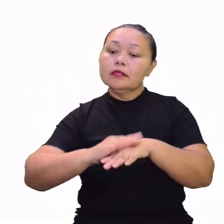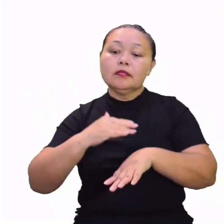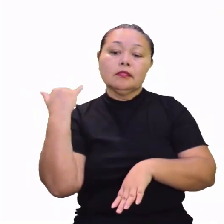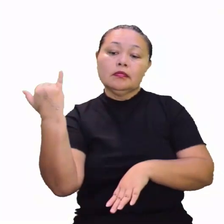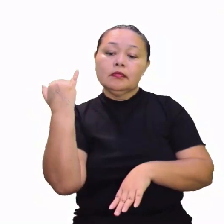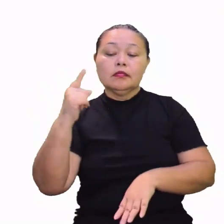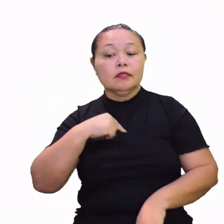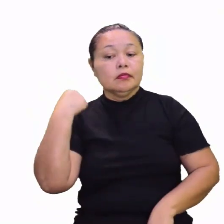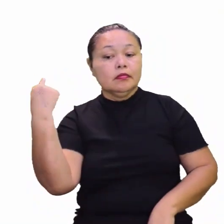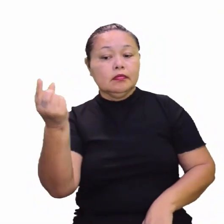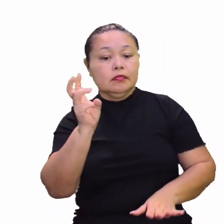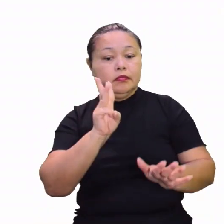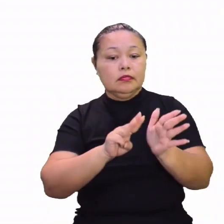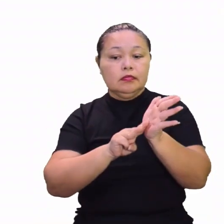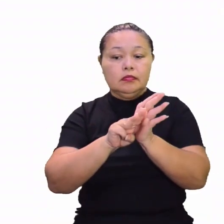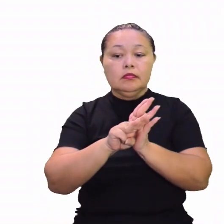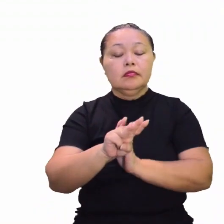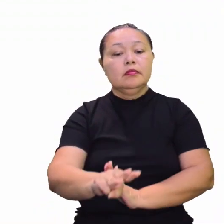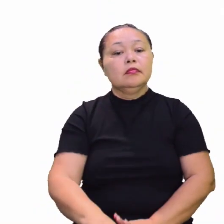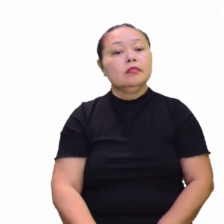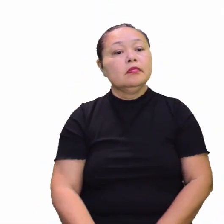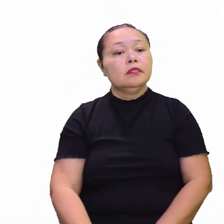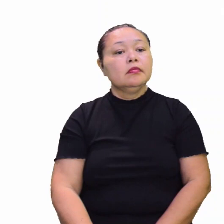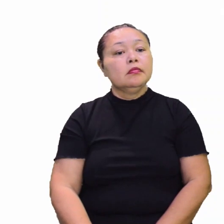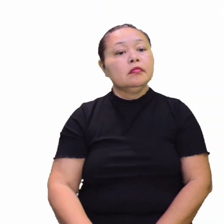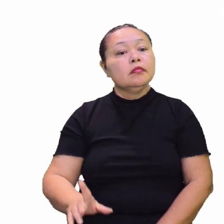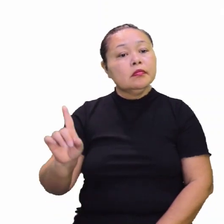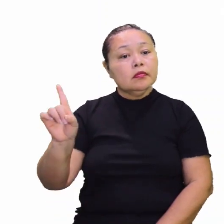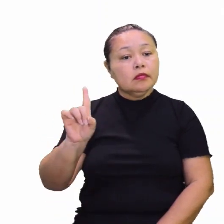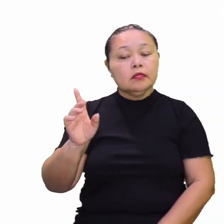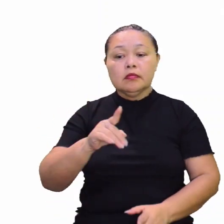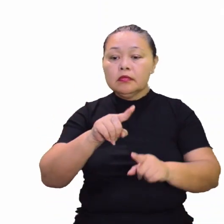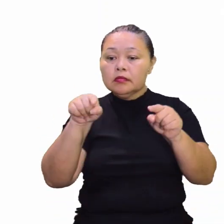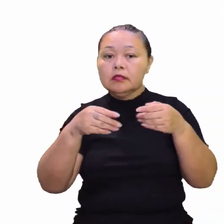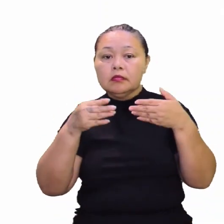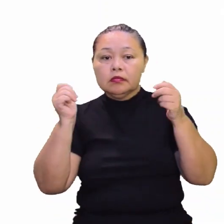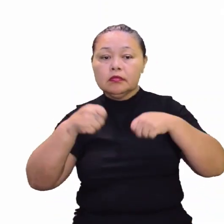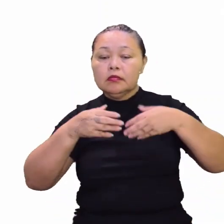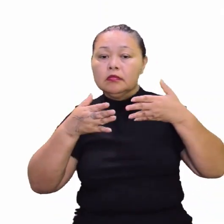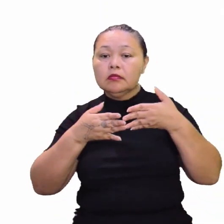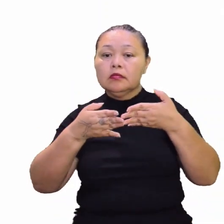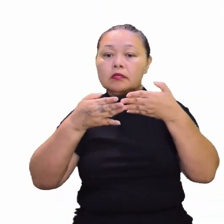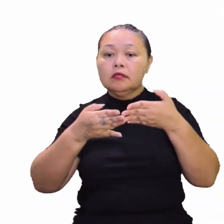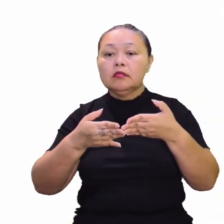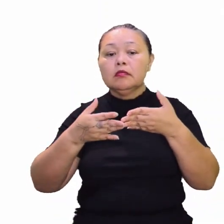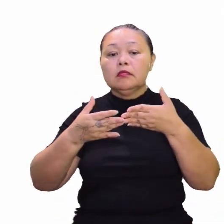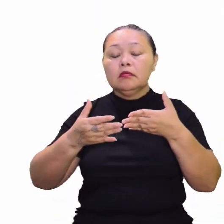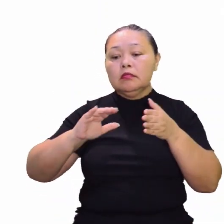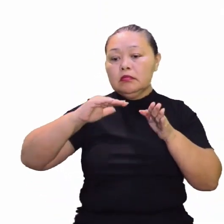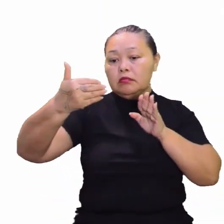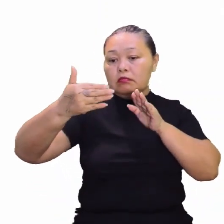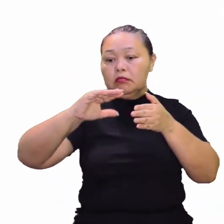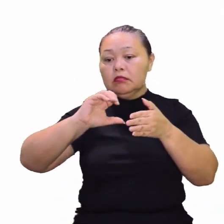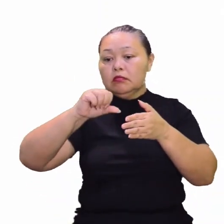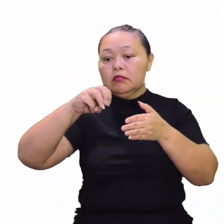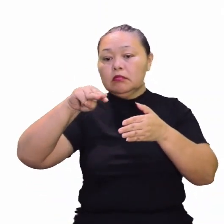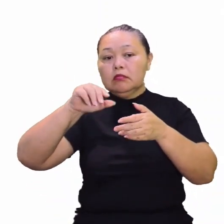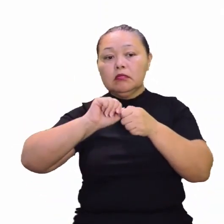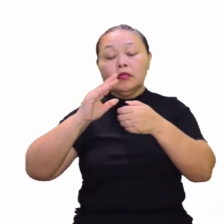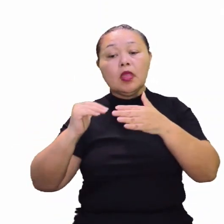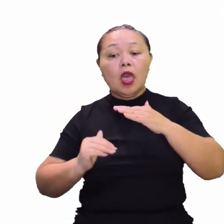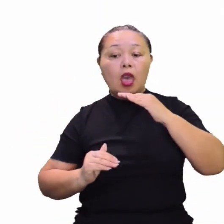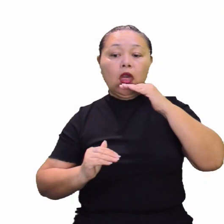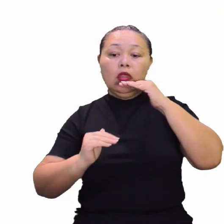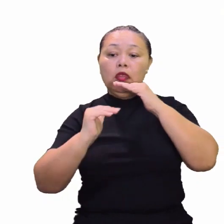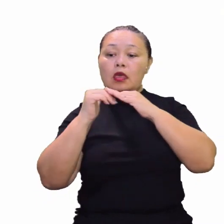importante, é o nosso Madeirão. A hidrovia permite a navegação de grandes comboios, até 18